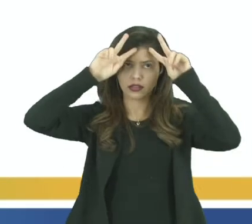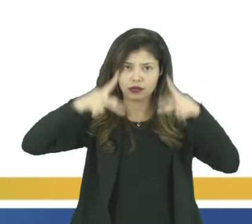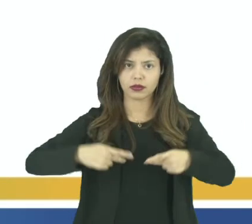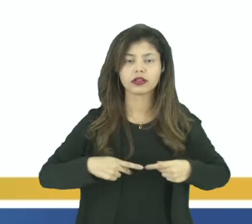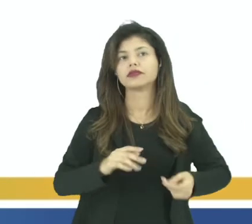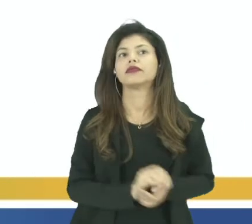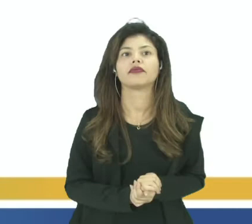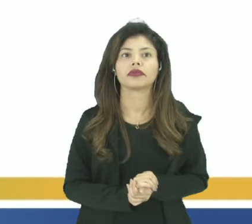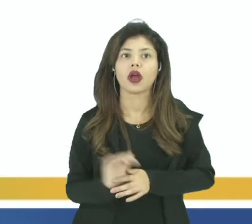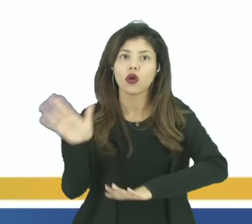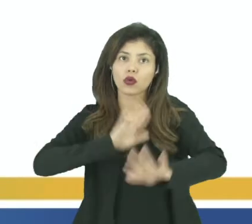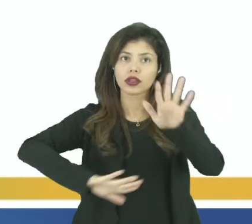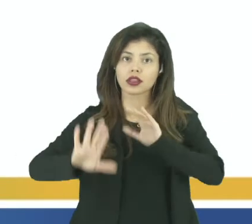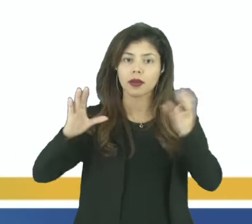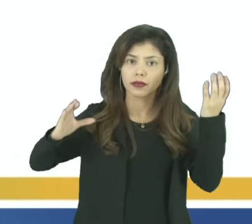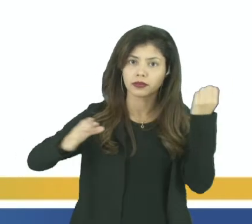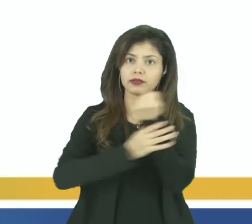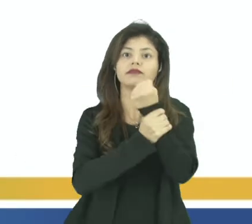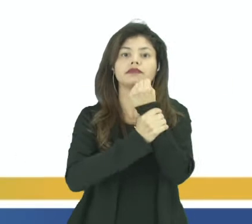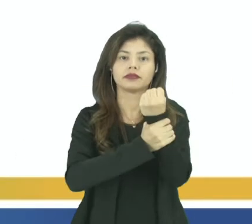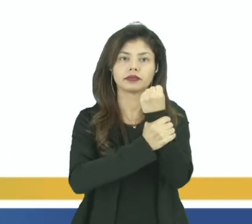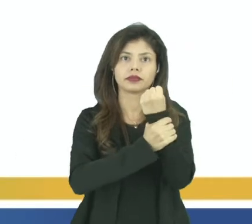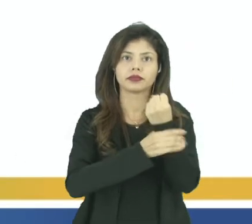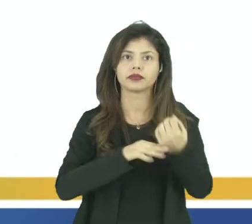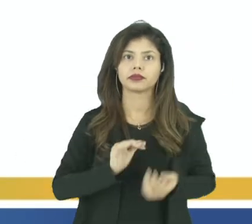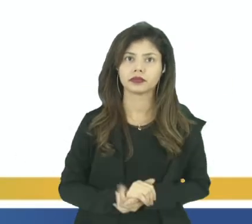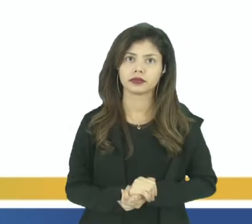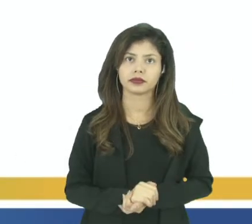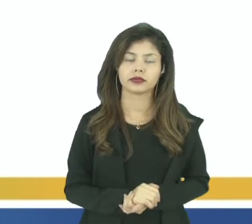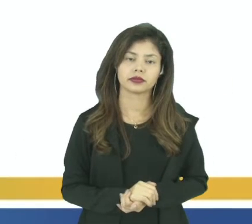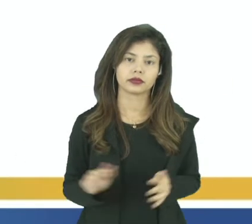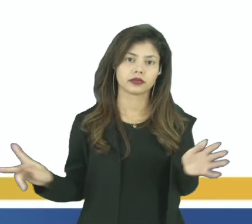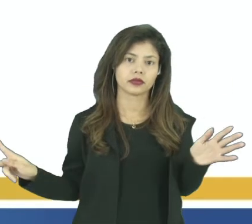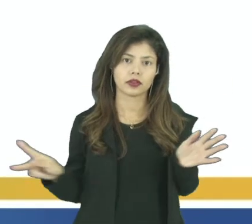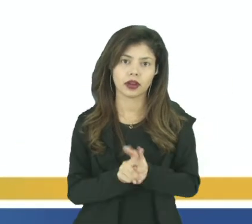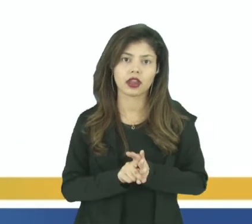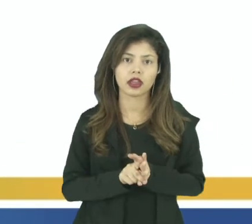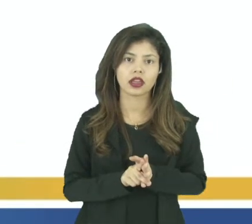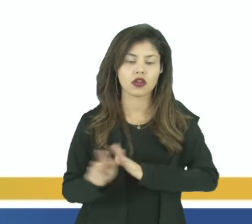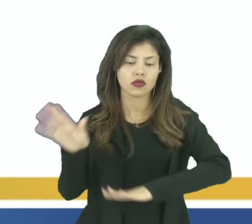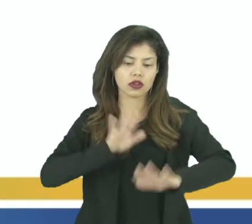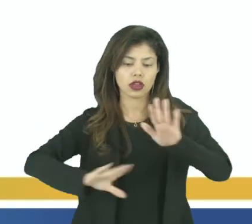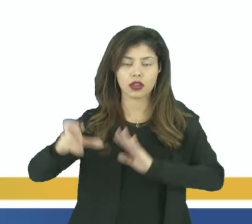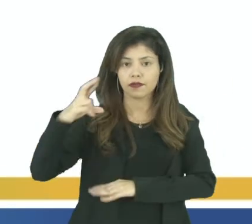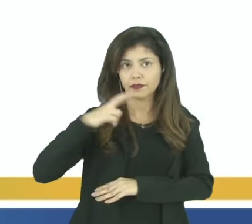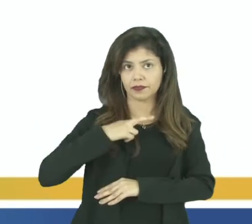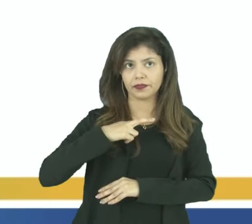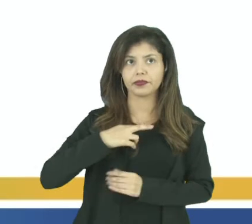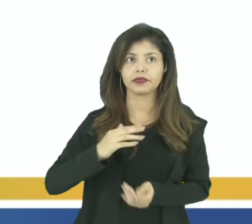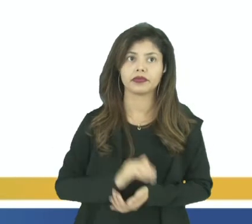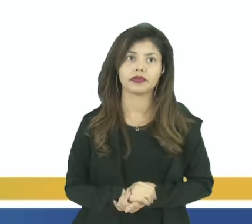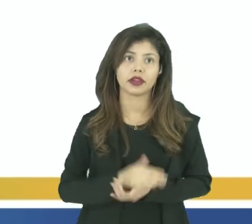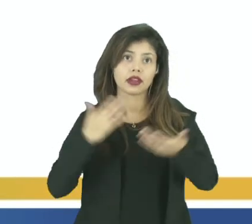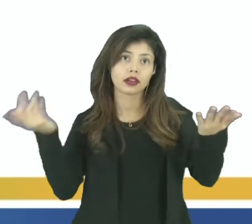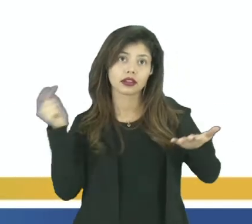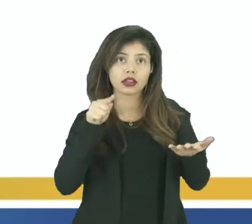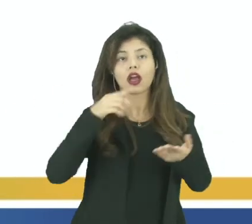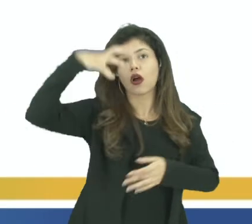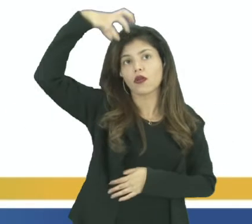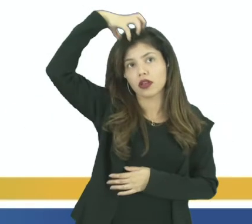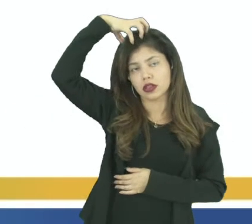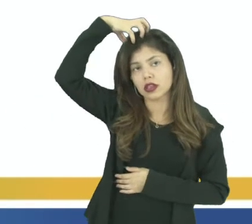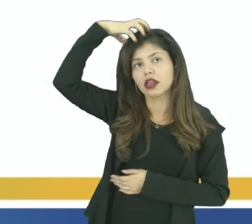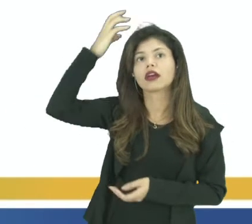humanos, velar pela segurança, certo? E preservar a propriedade privada. Desta maneira, somente o